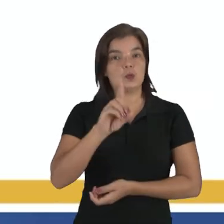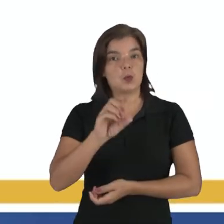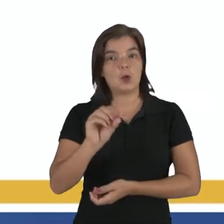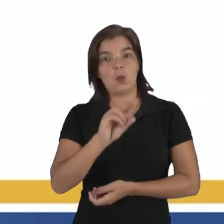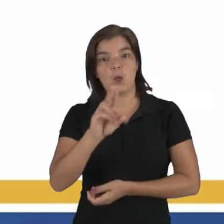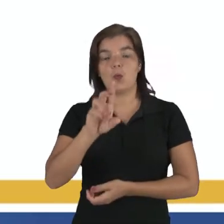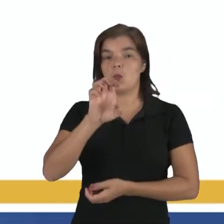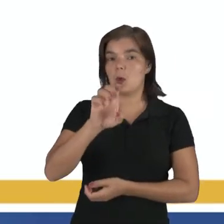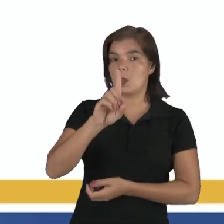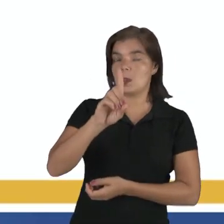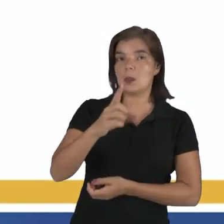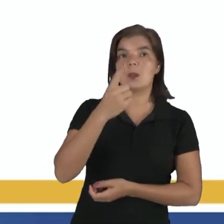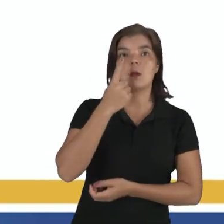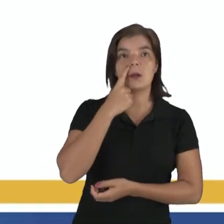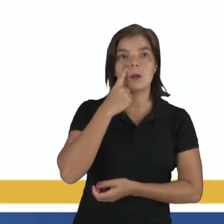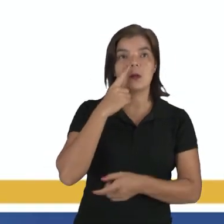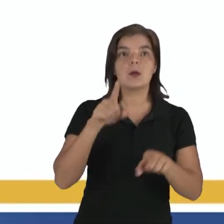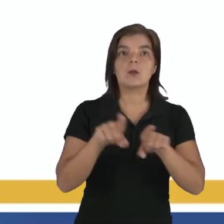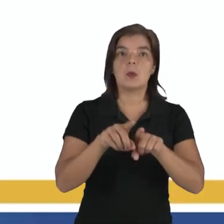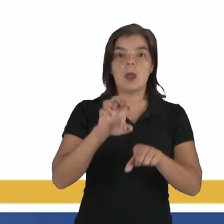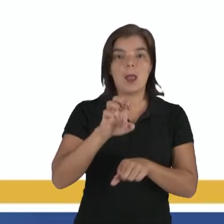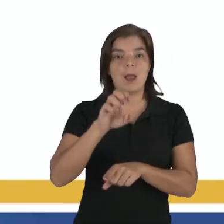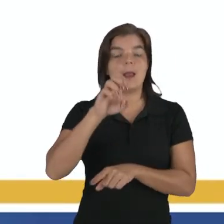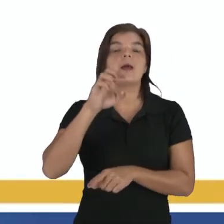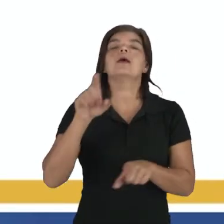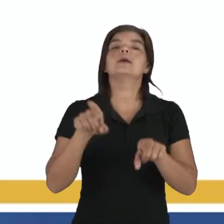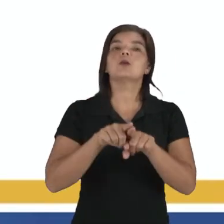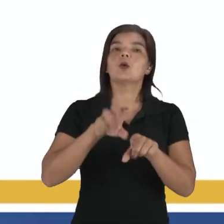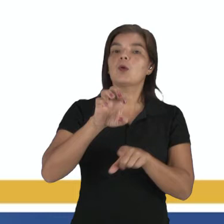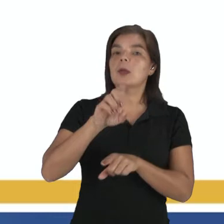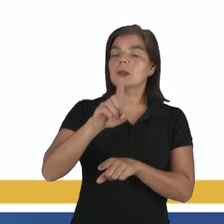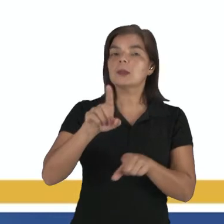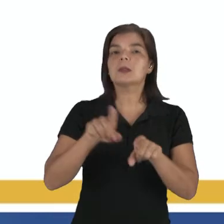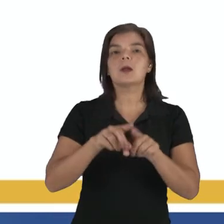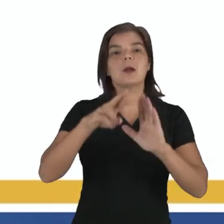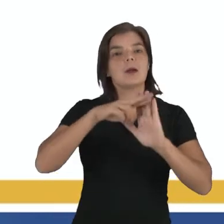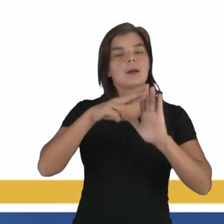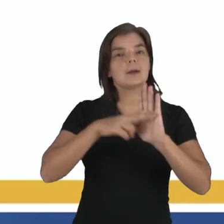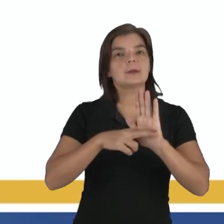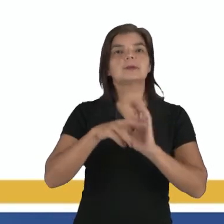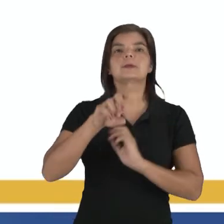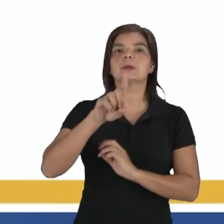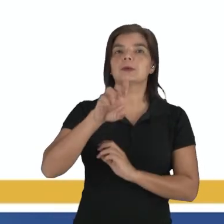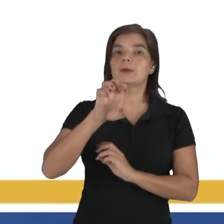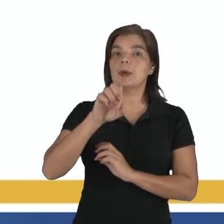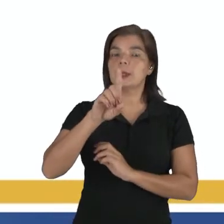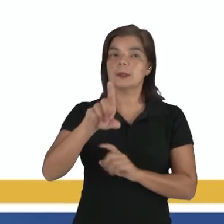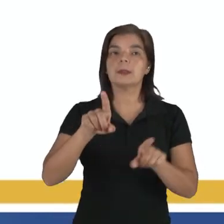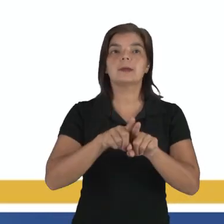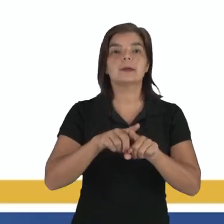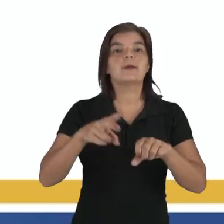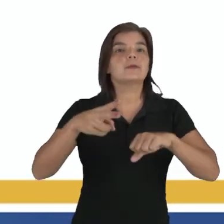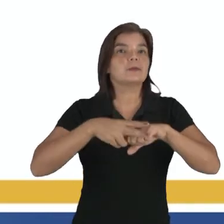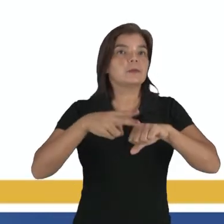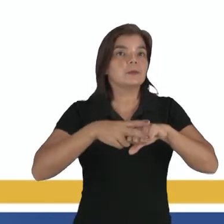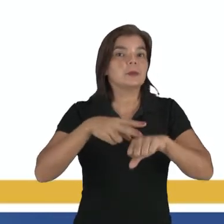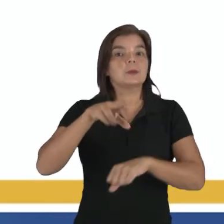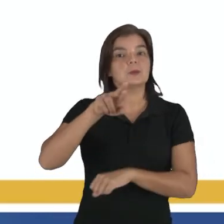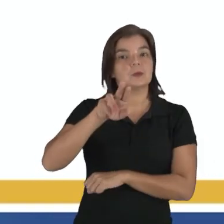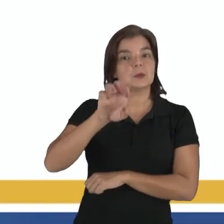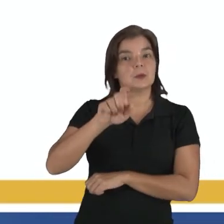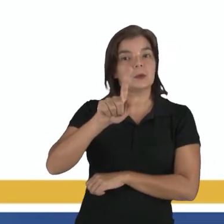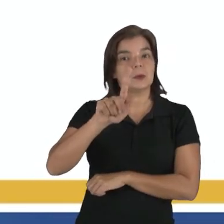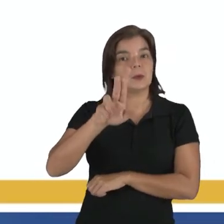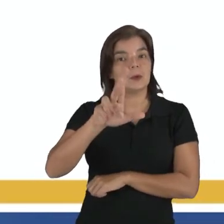né? Se o verbo já terminar em E, você coloca apenas o D. O restante segue a regra do ED. Esses aí são exemplos de verbos regulares,